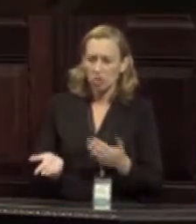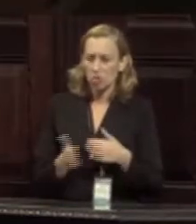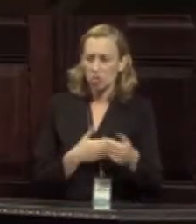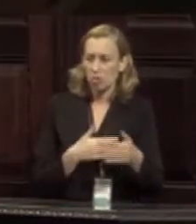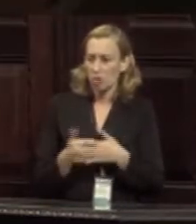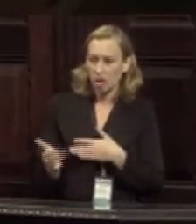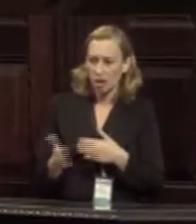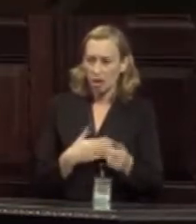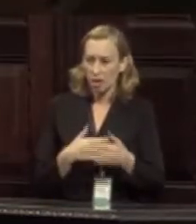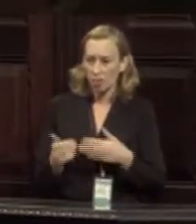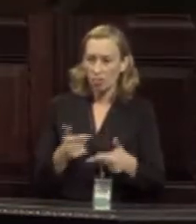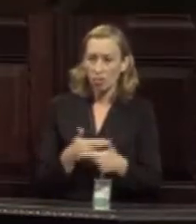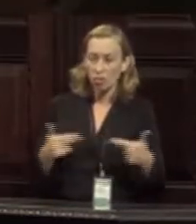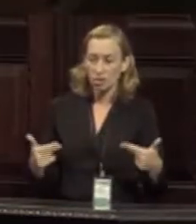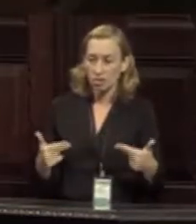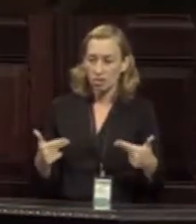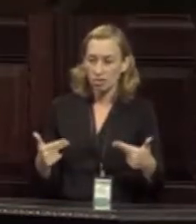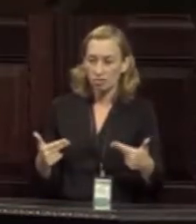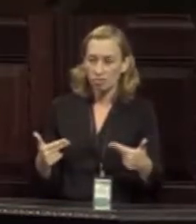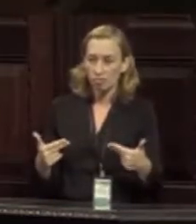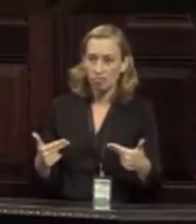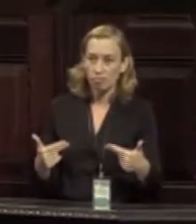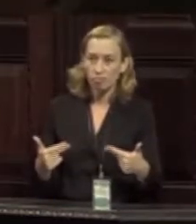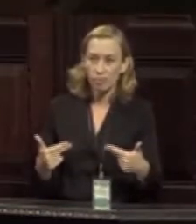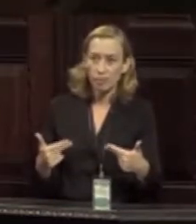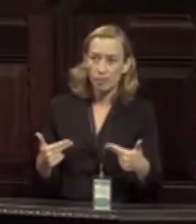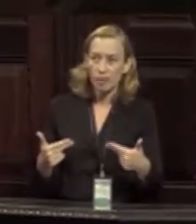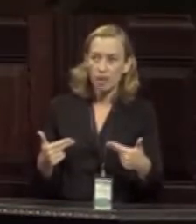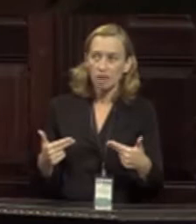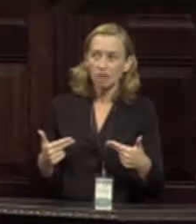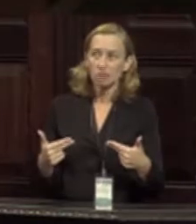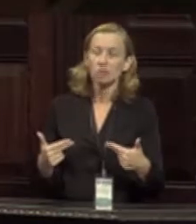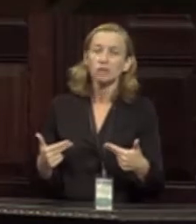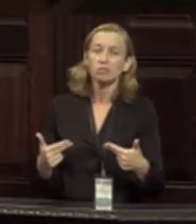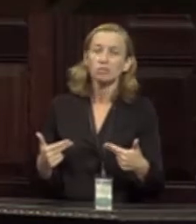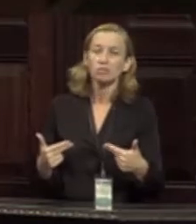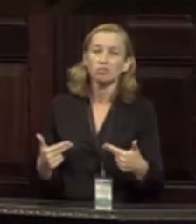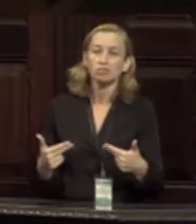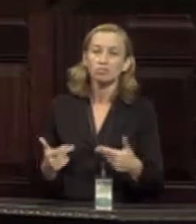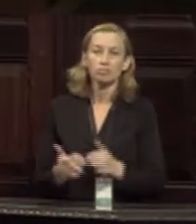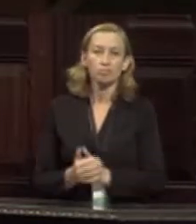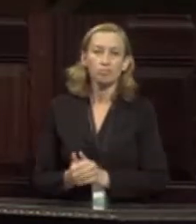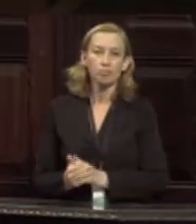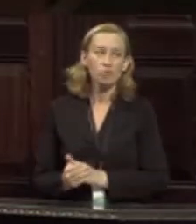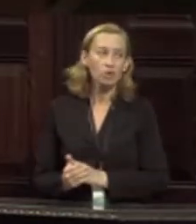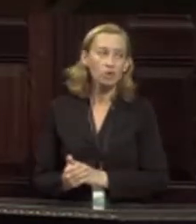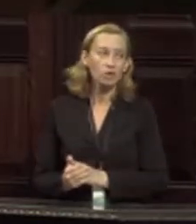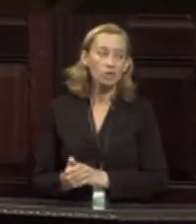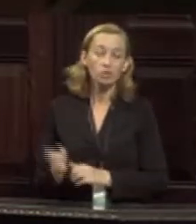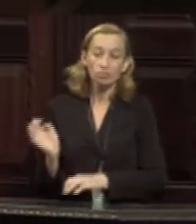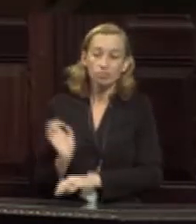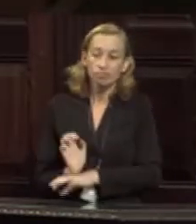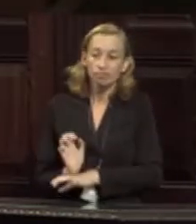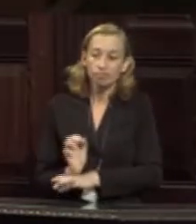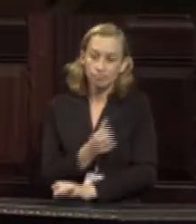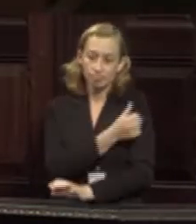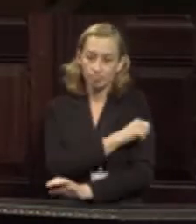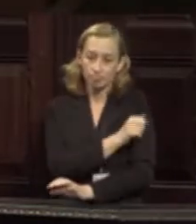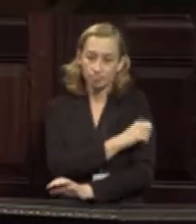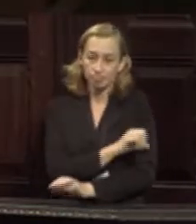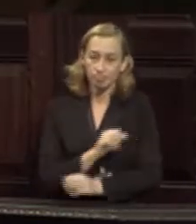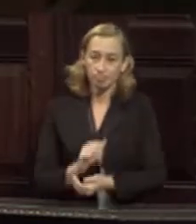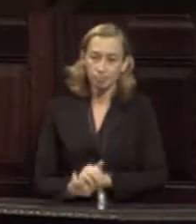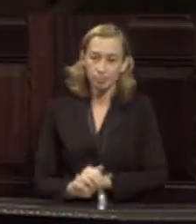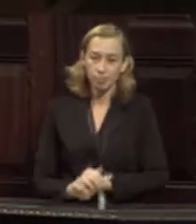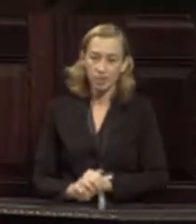terra. Média Brasil, não é média do estado do Rio de Janeiro.